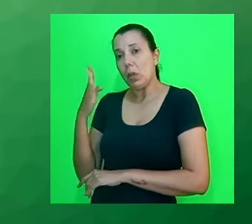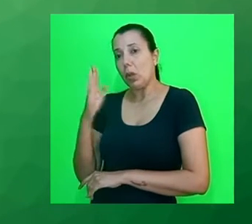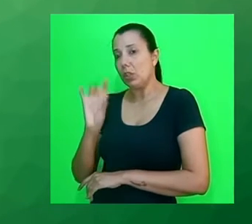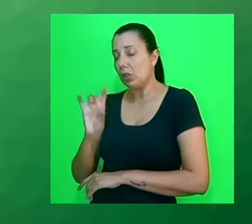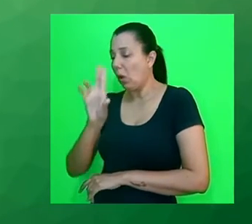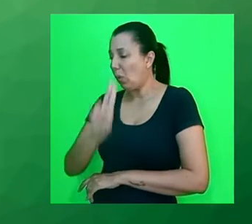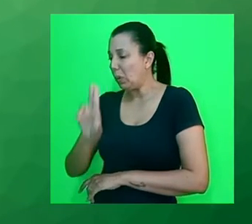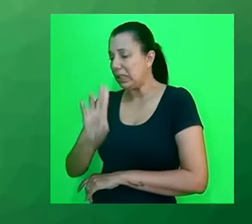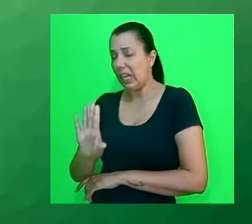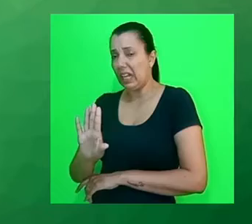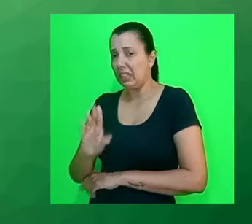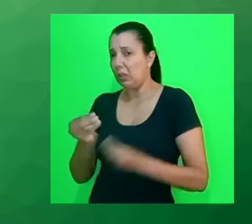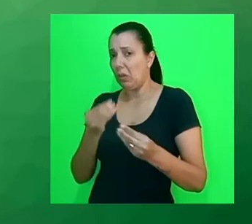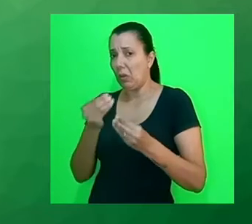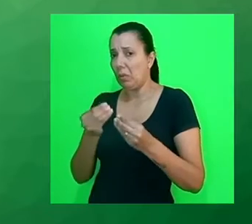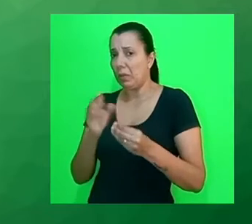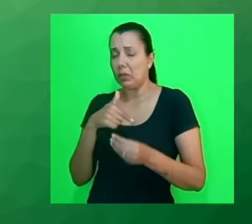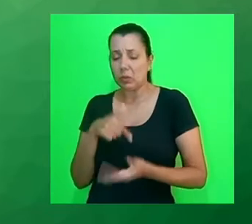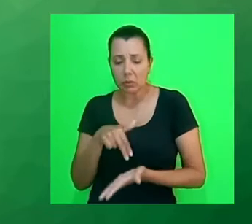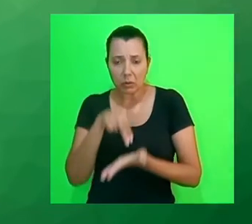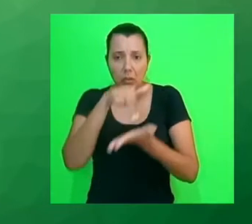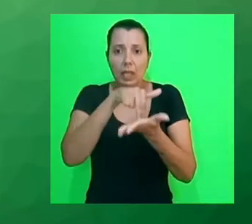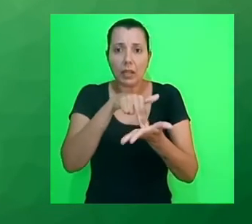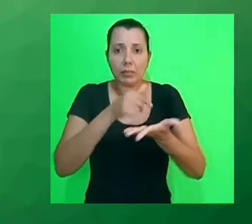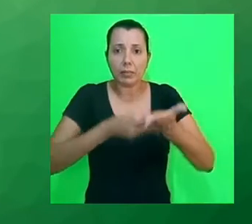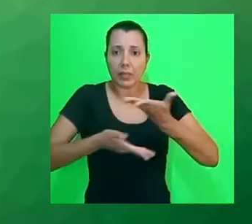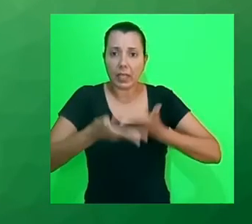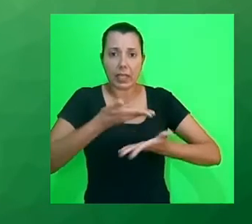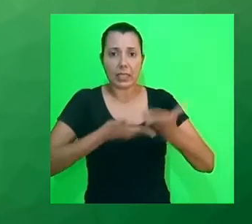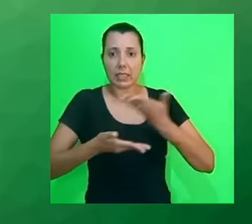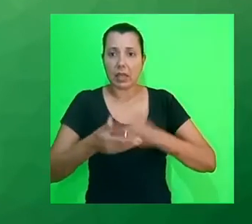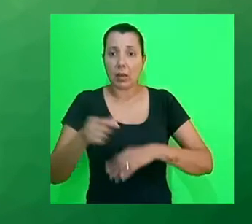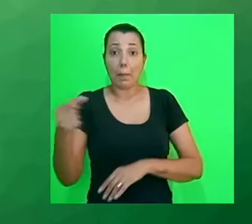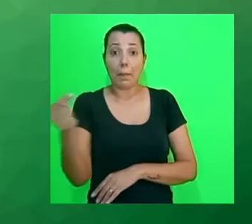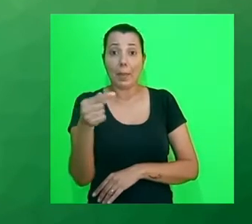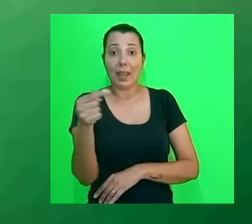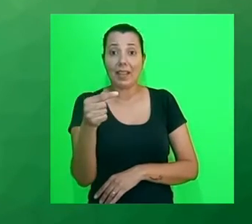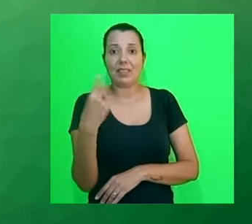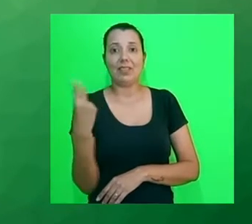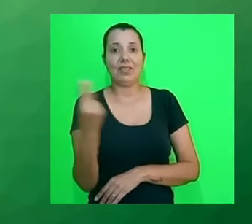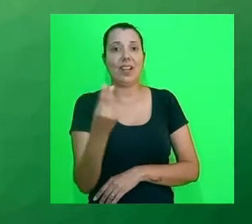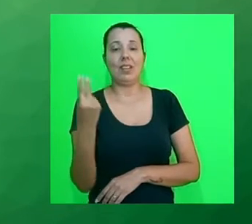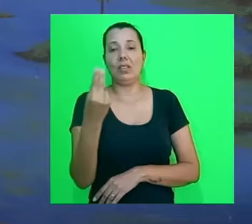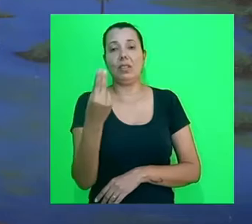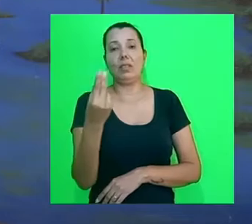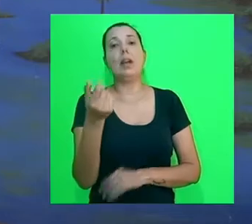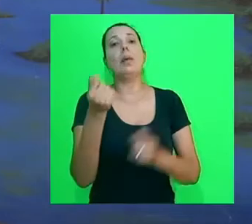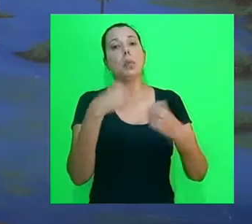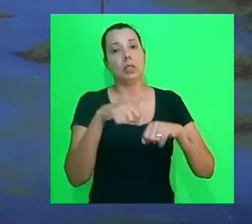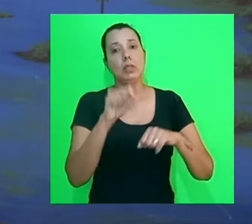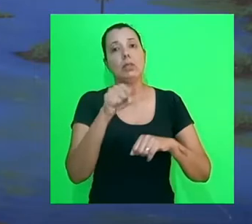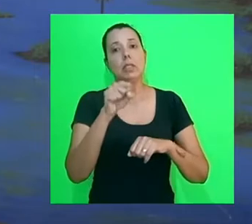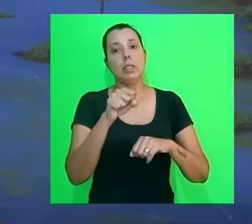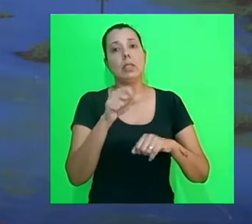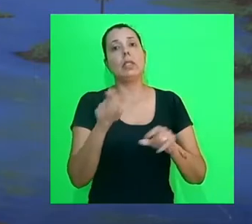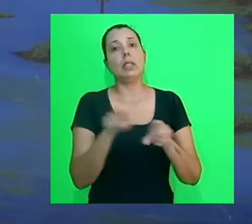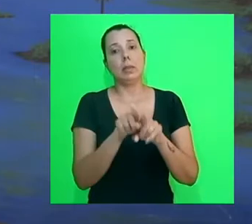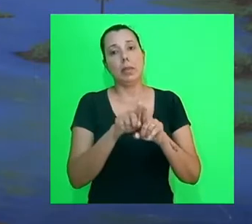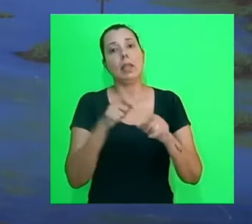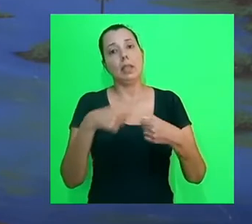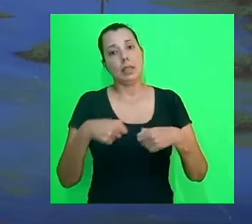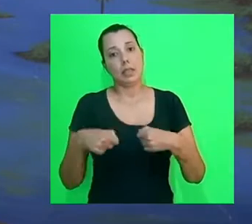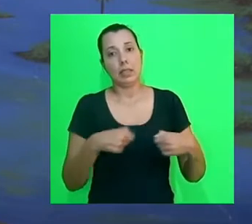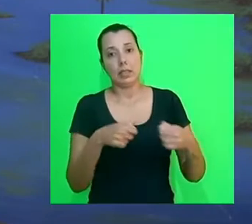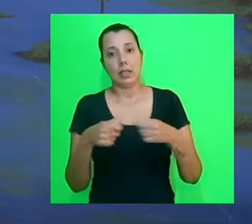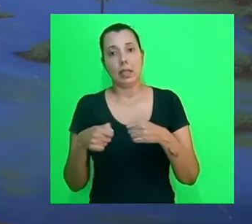fato aconteça. Sim, Algamira, é importante, né, a gente usar esses veículos de comunicação, a mídia televisiva